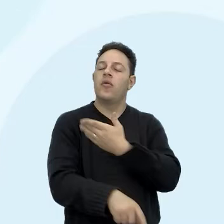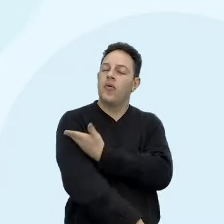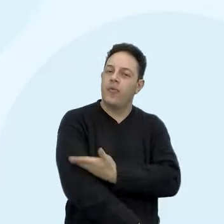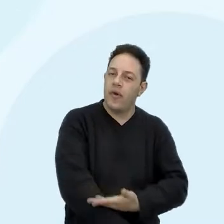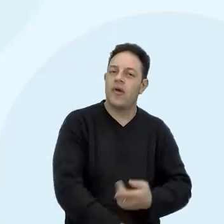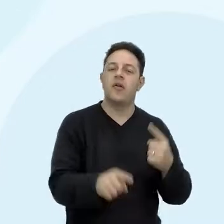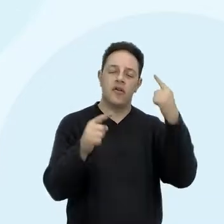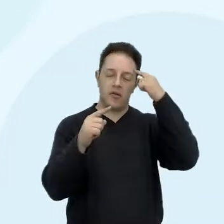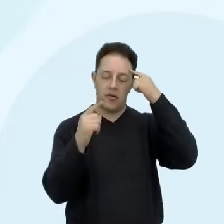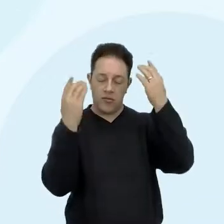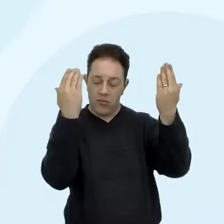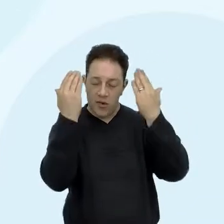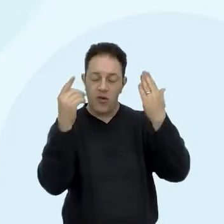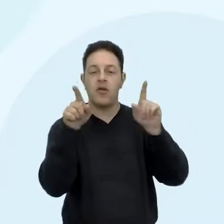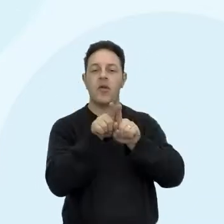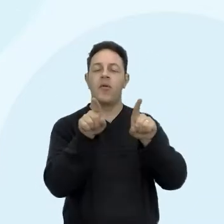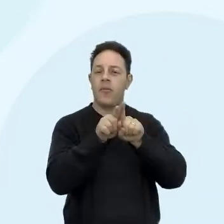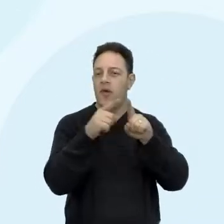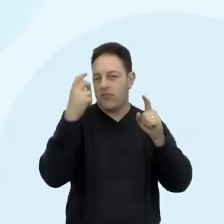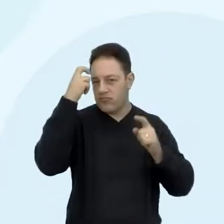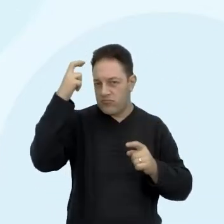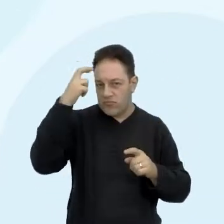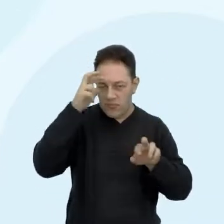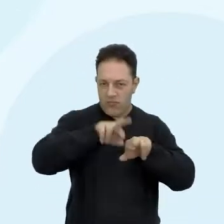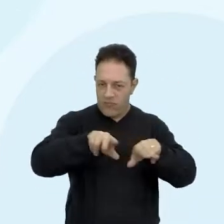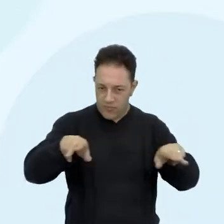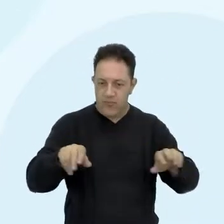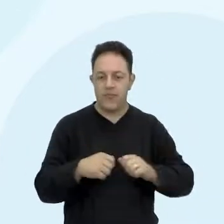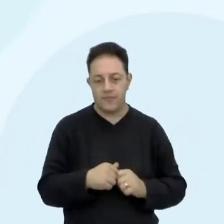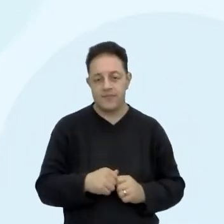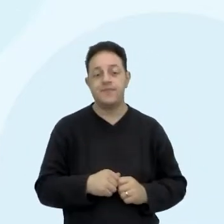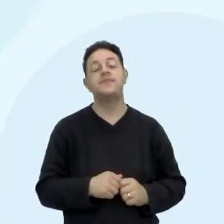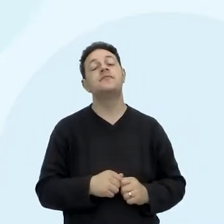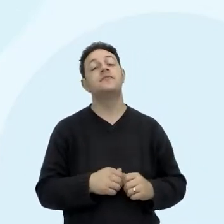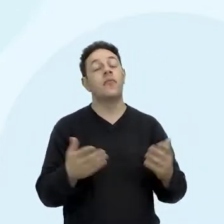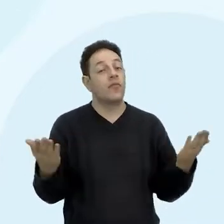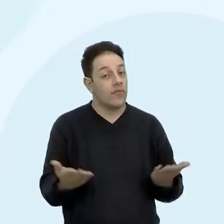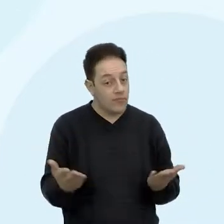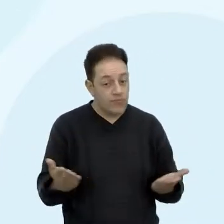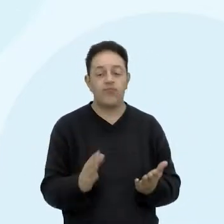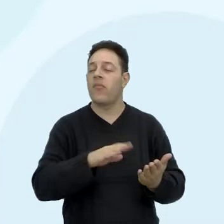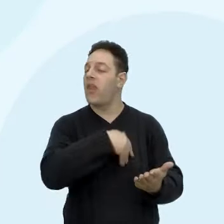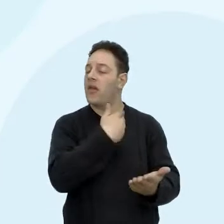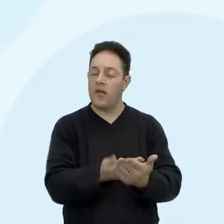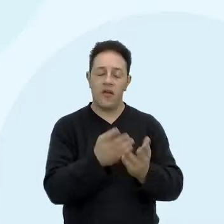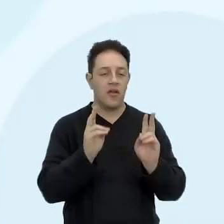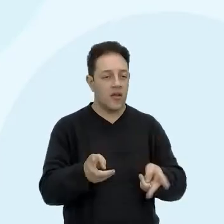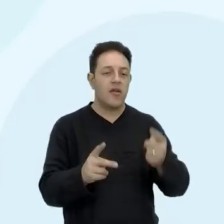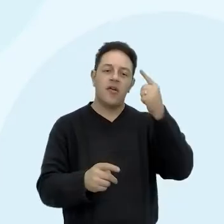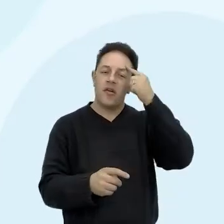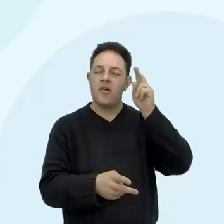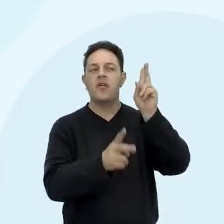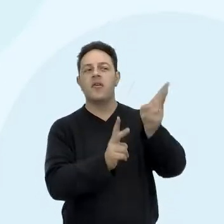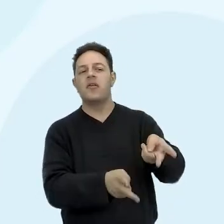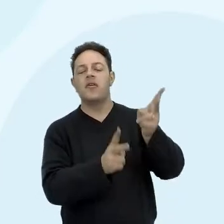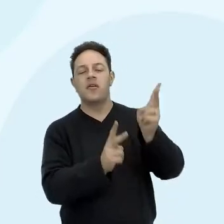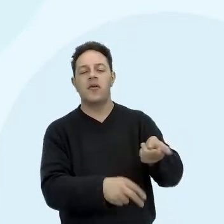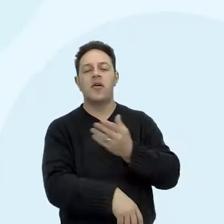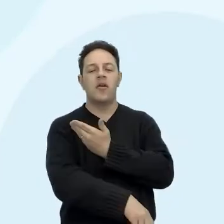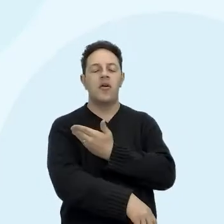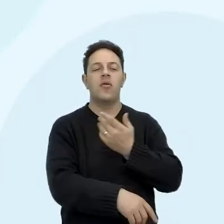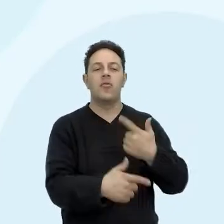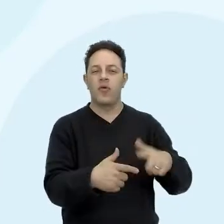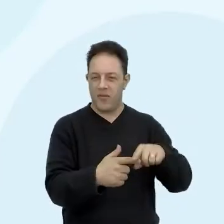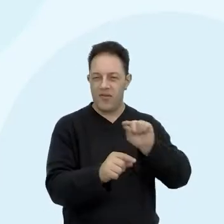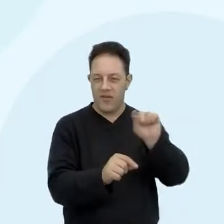comportamentais, psicológicas, intelectuais, etc., ainda hoje se discute sua pertinência.